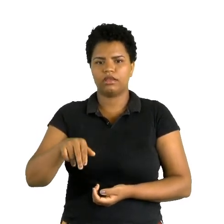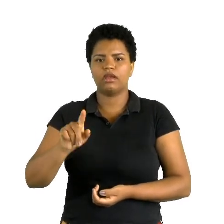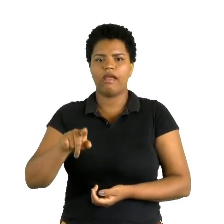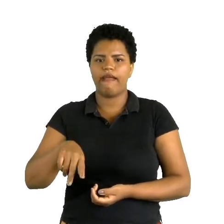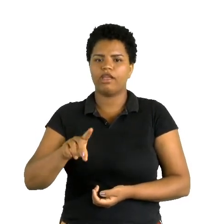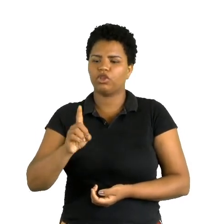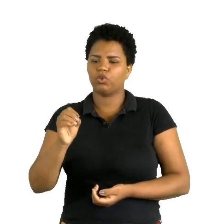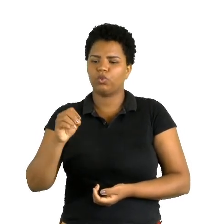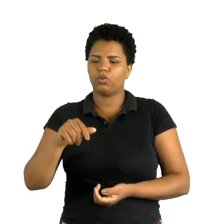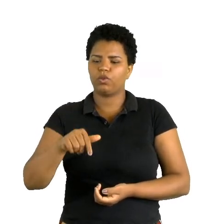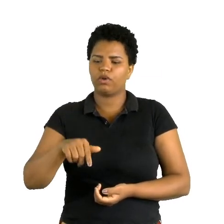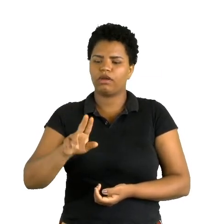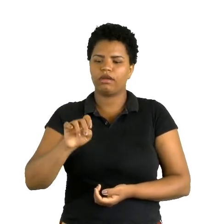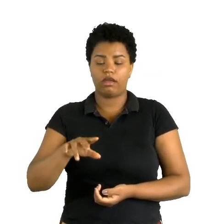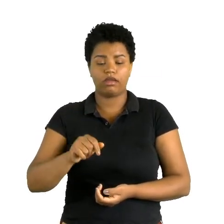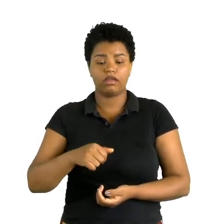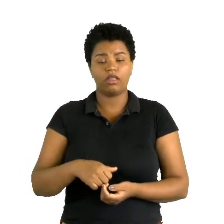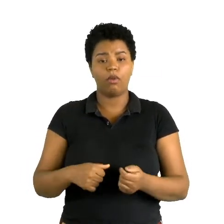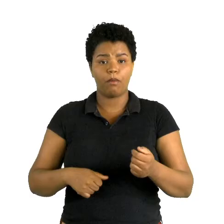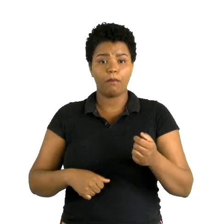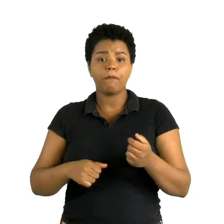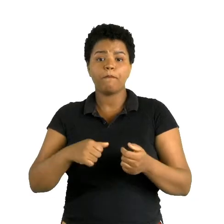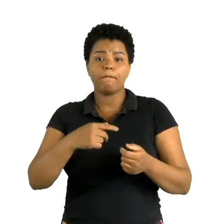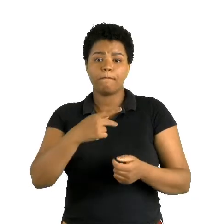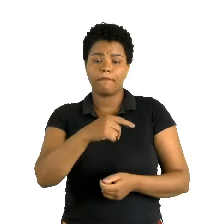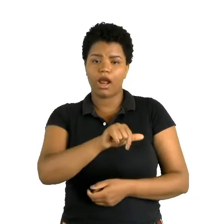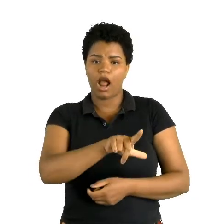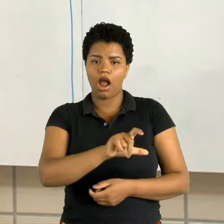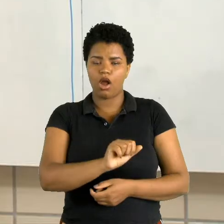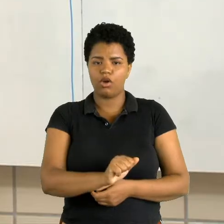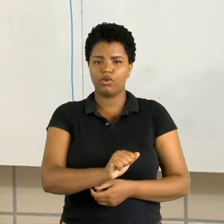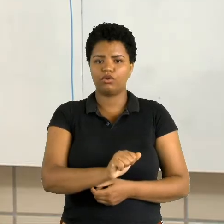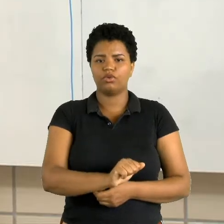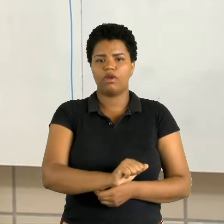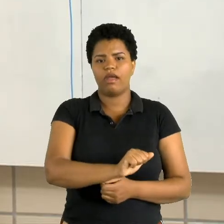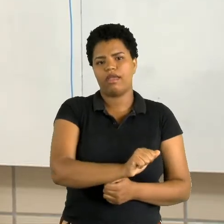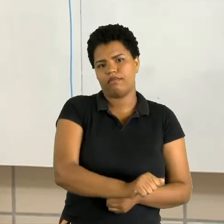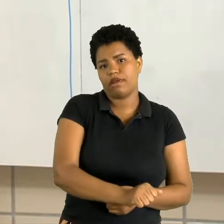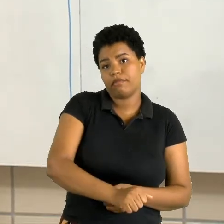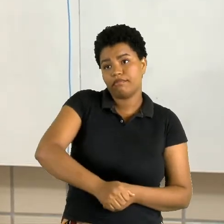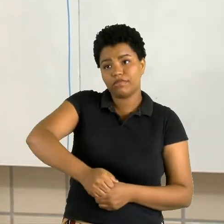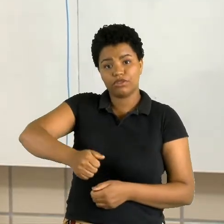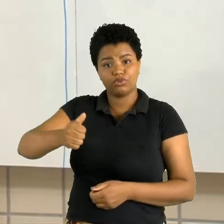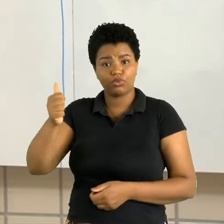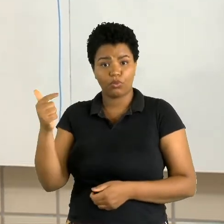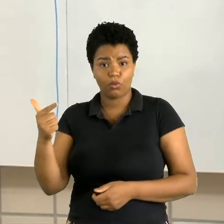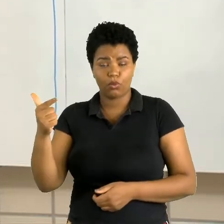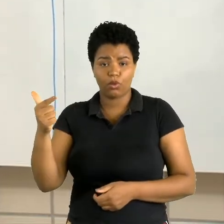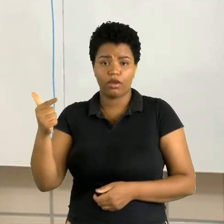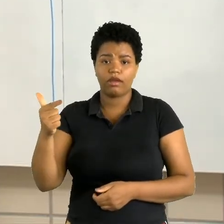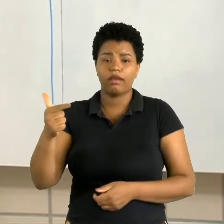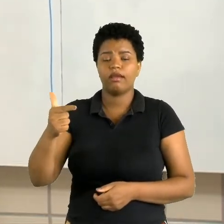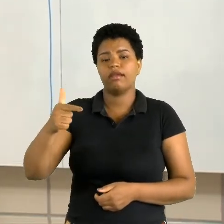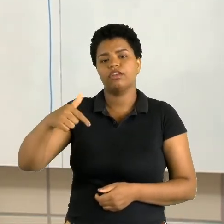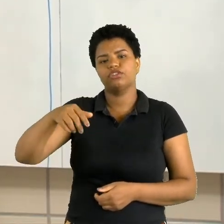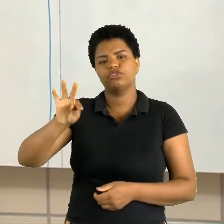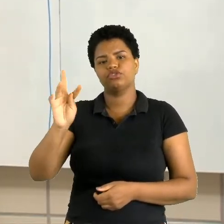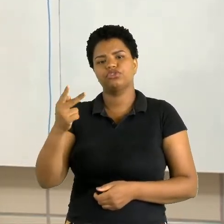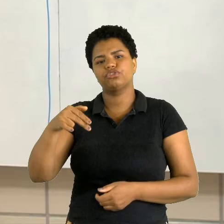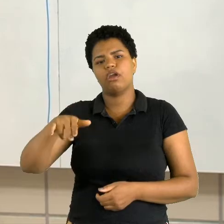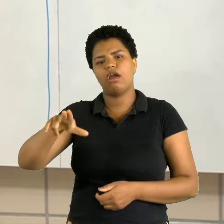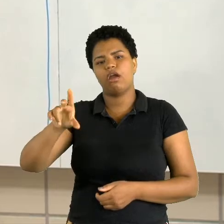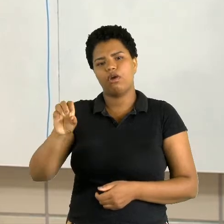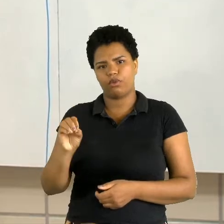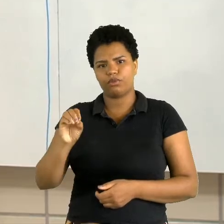menos alto do que Tiago, ok? Então, ele é mais baixo do que Tiago. Obviamente, a gente colocou ele numa forma inferior em relação ao